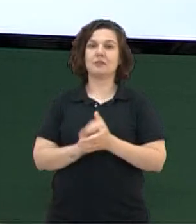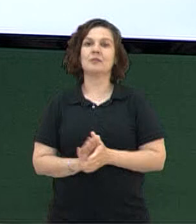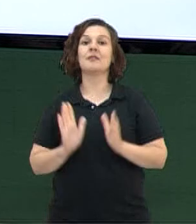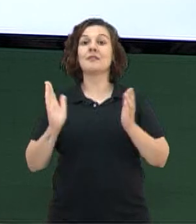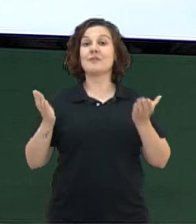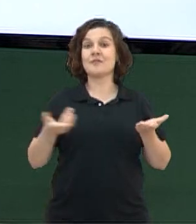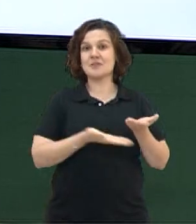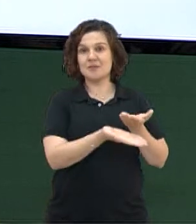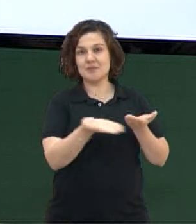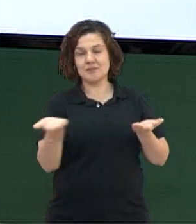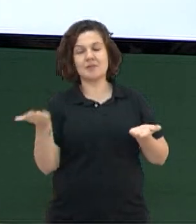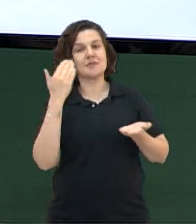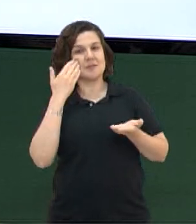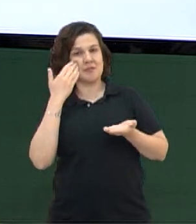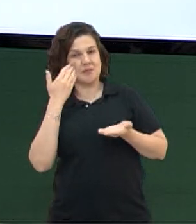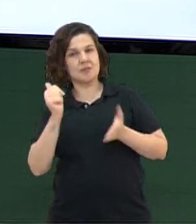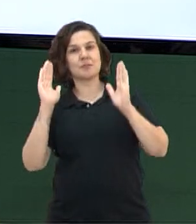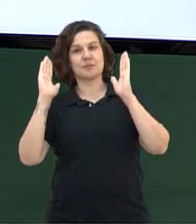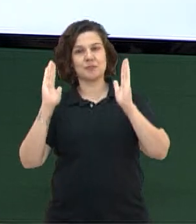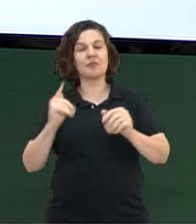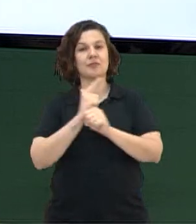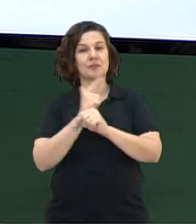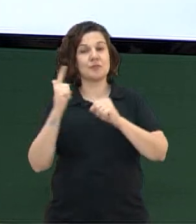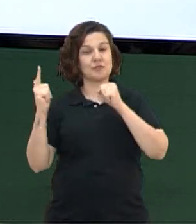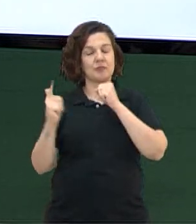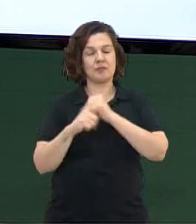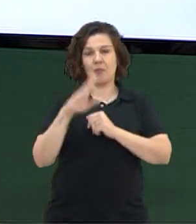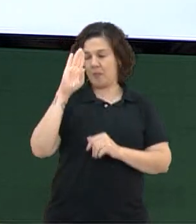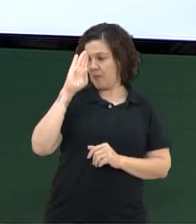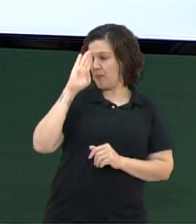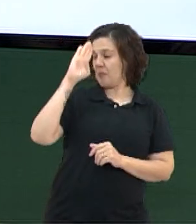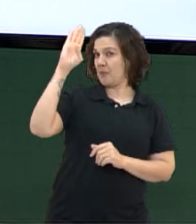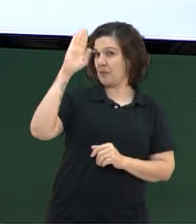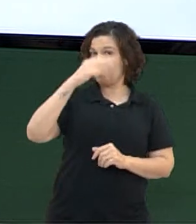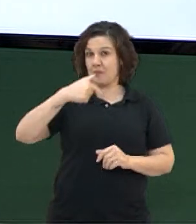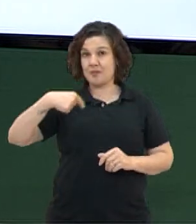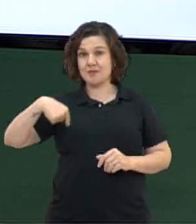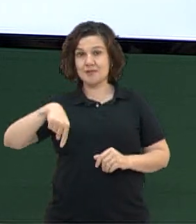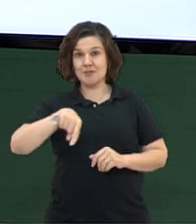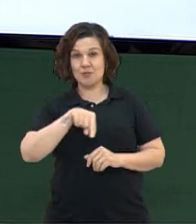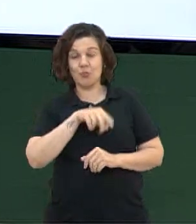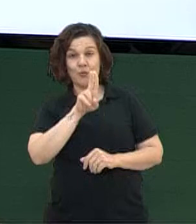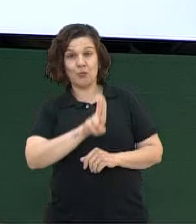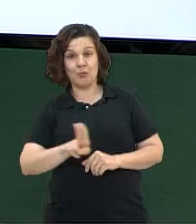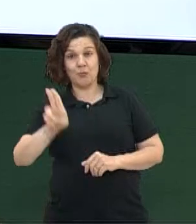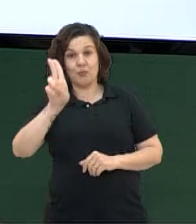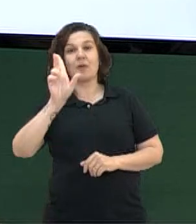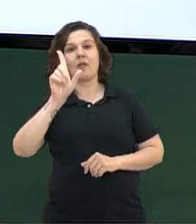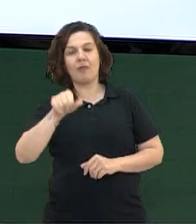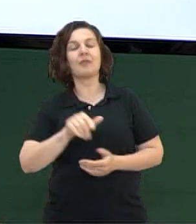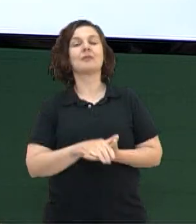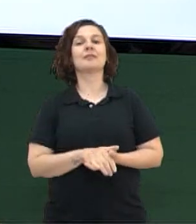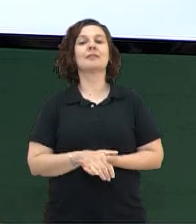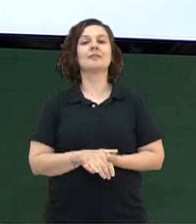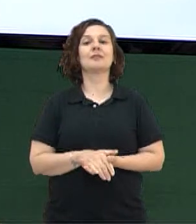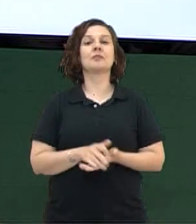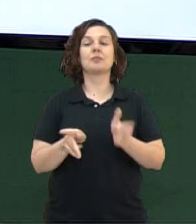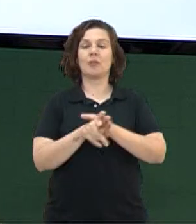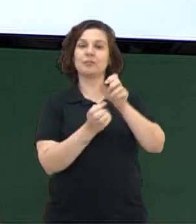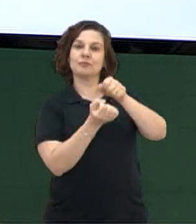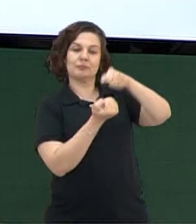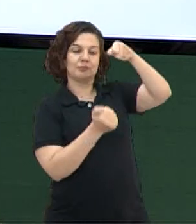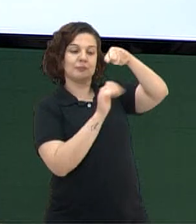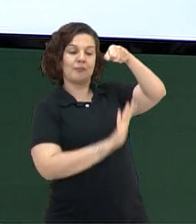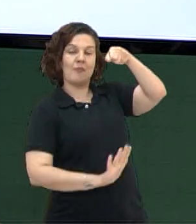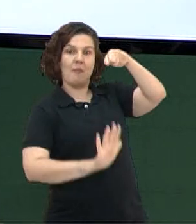você sabe, a geografia, um dos principais elementos, uma das principais ferramentas que a geografia utiliza são os mapas.